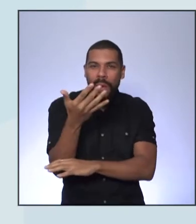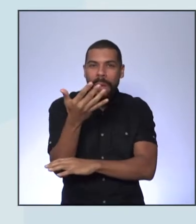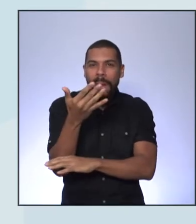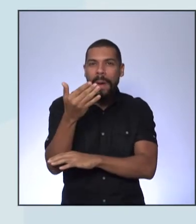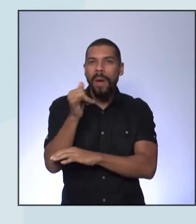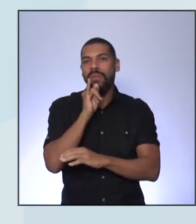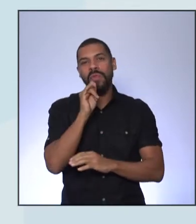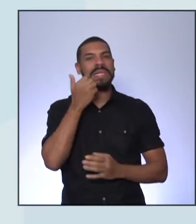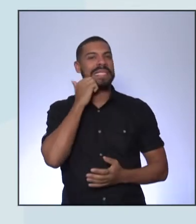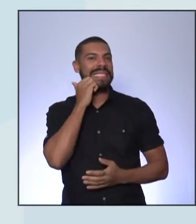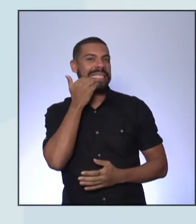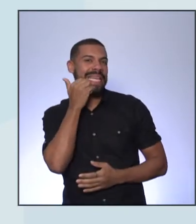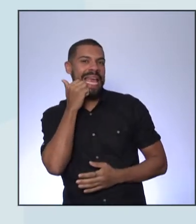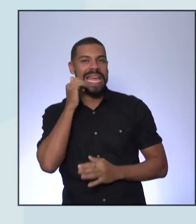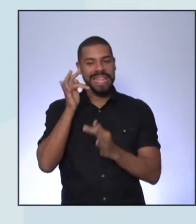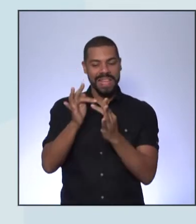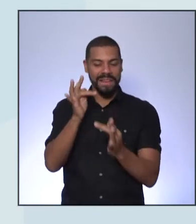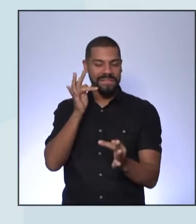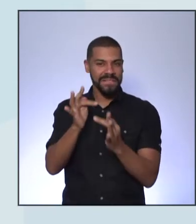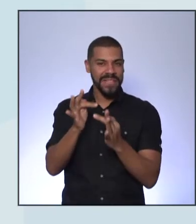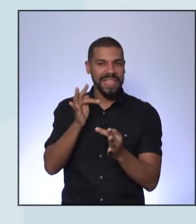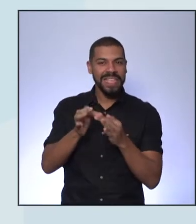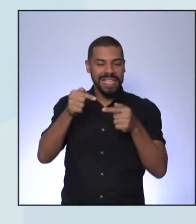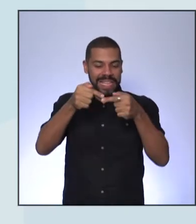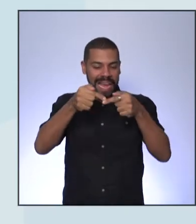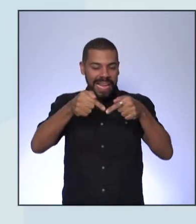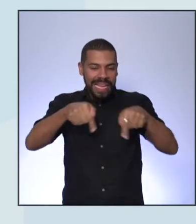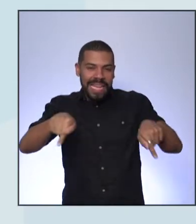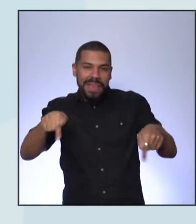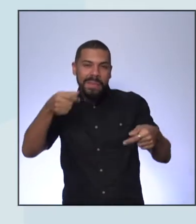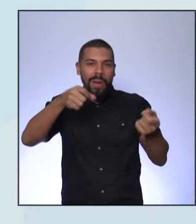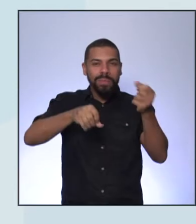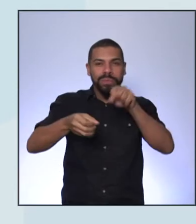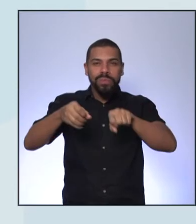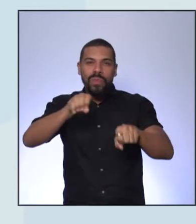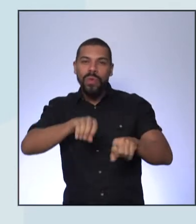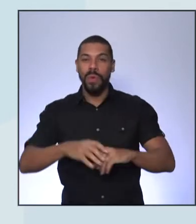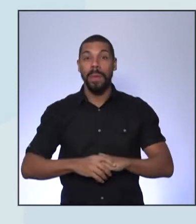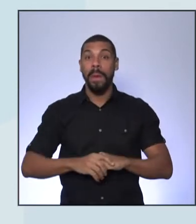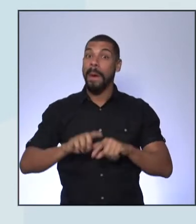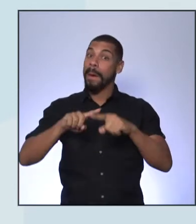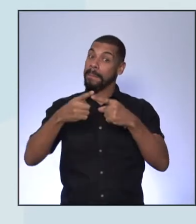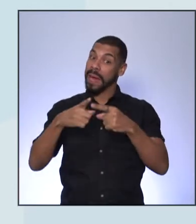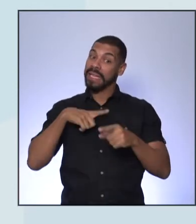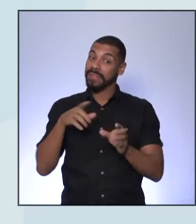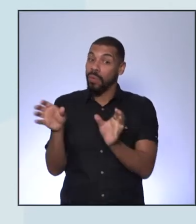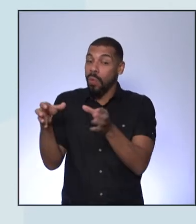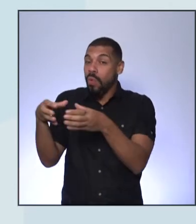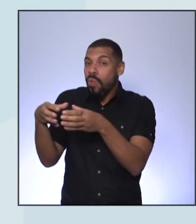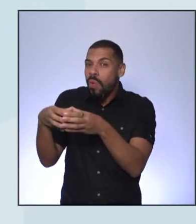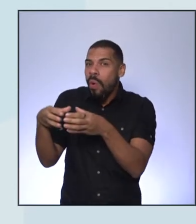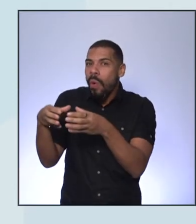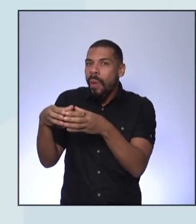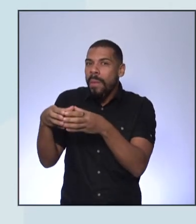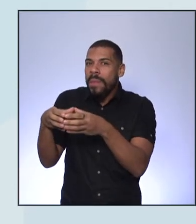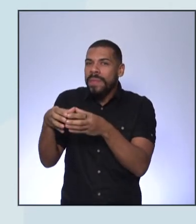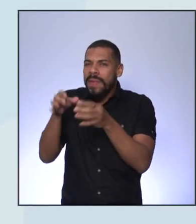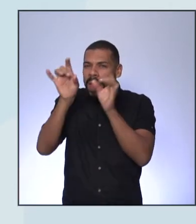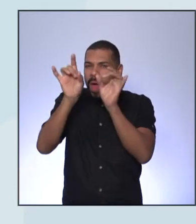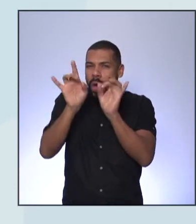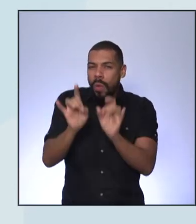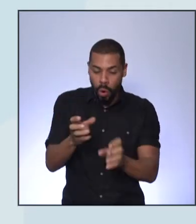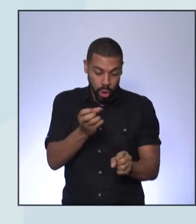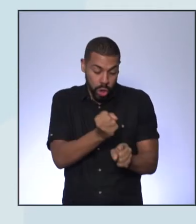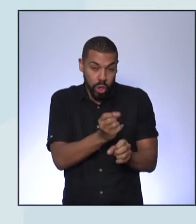perto de ciências, física, química, biologia. E se vocês são mais para a área do que o pessoal chama de exatas,